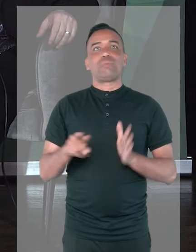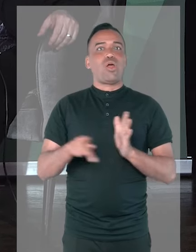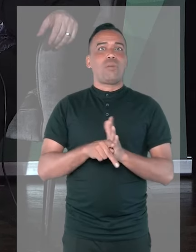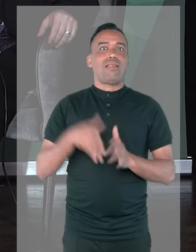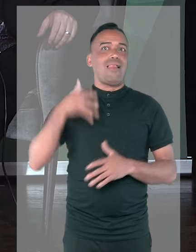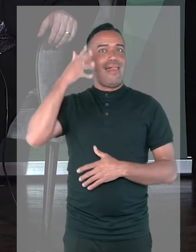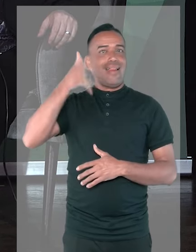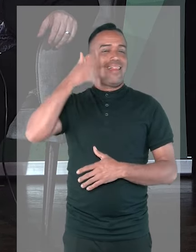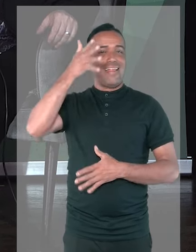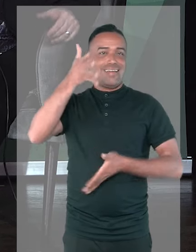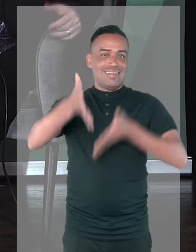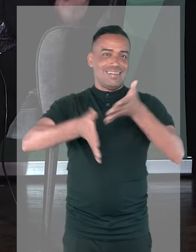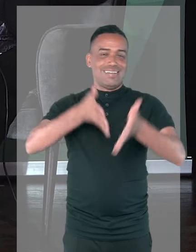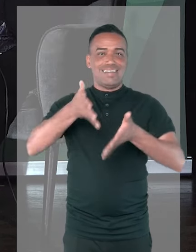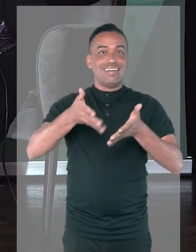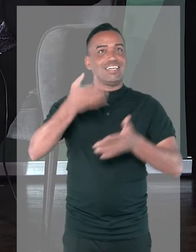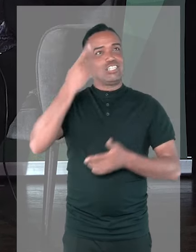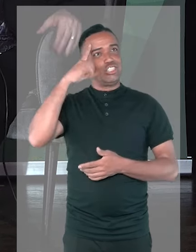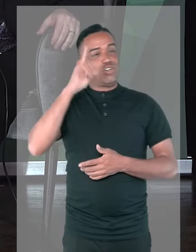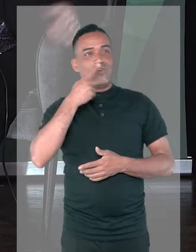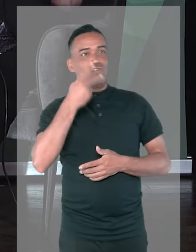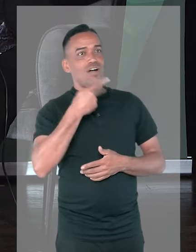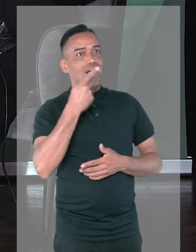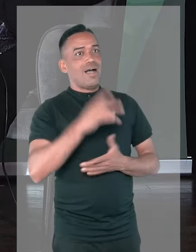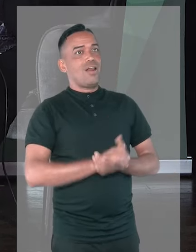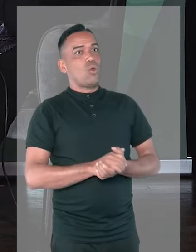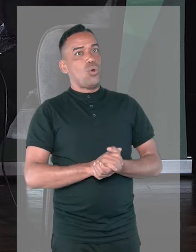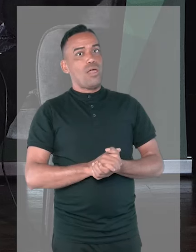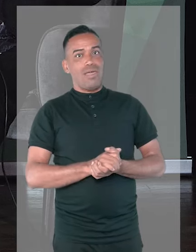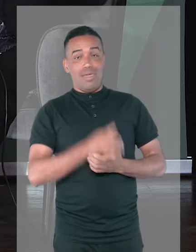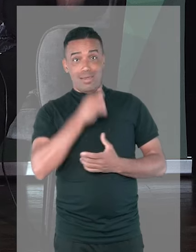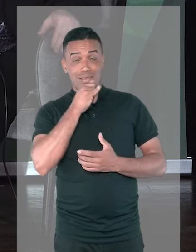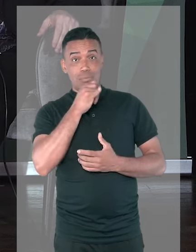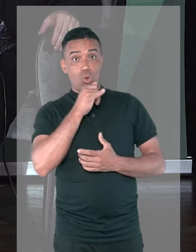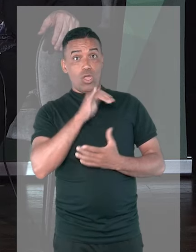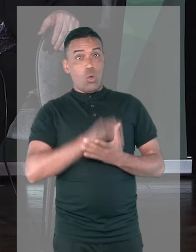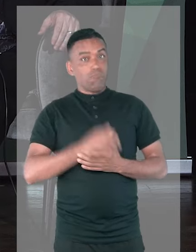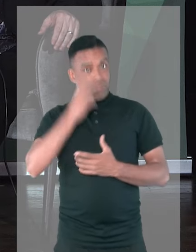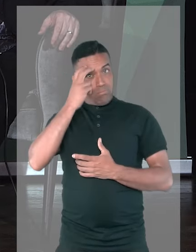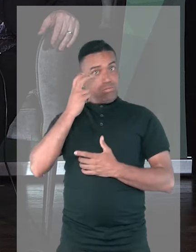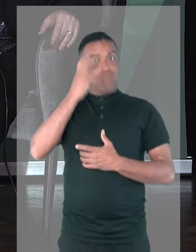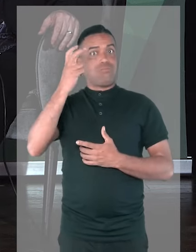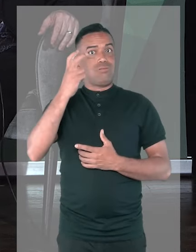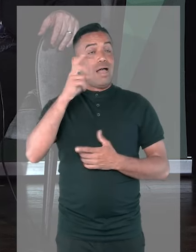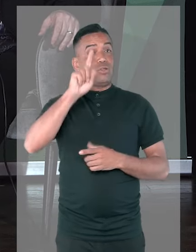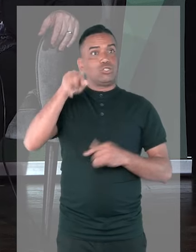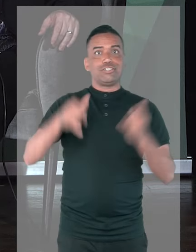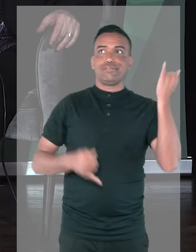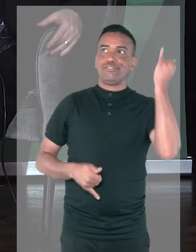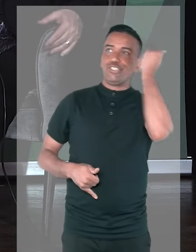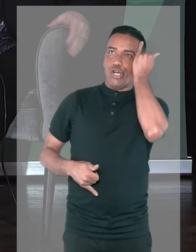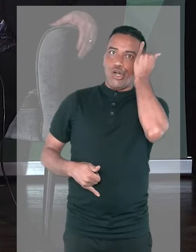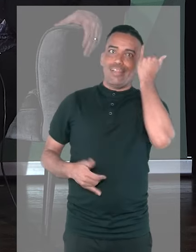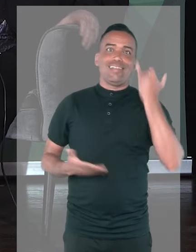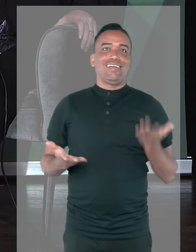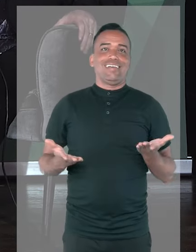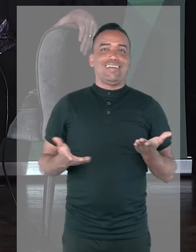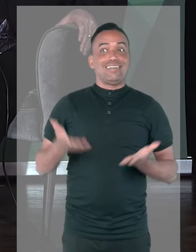imprecações. Num dia eu digo que eu sou um gênio, no dia que eu sou no dia seguinte digo que sou um idiota. E ela